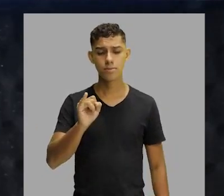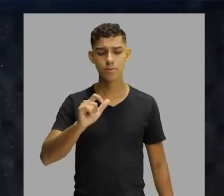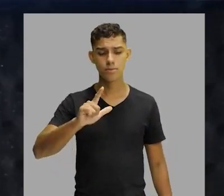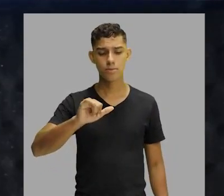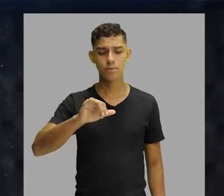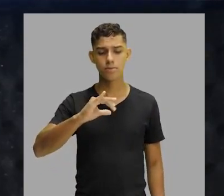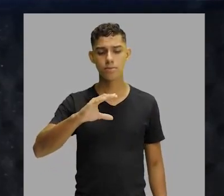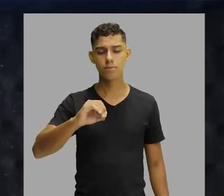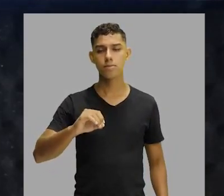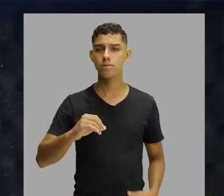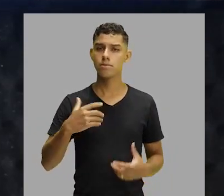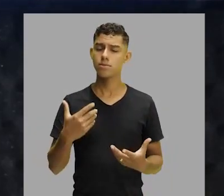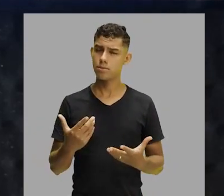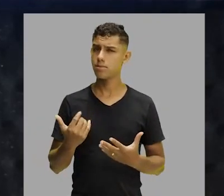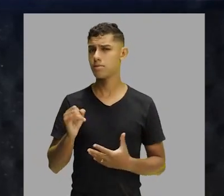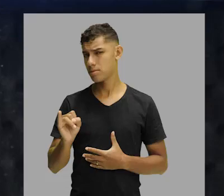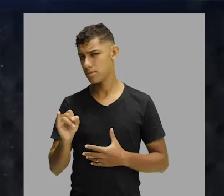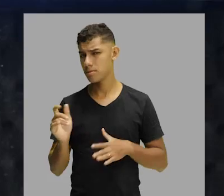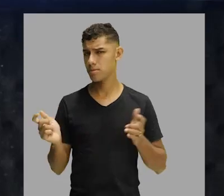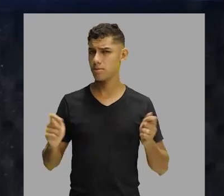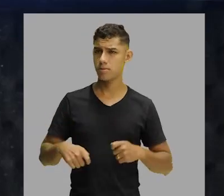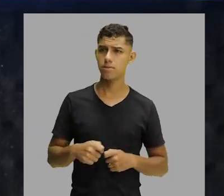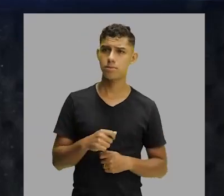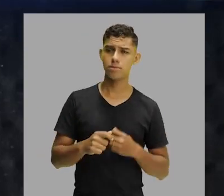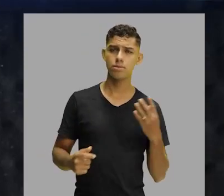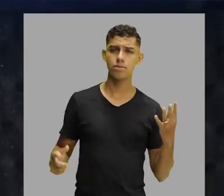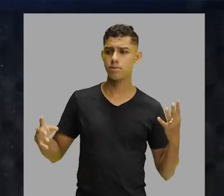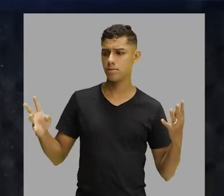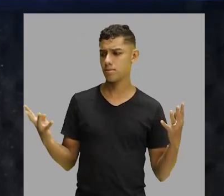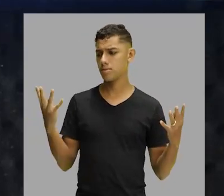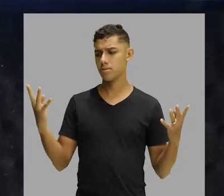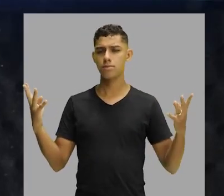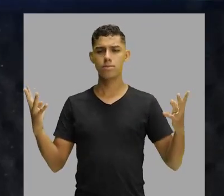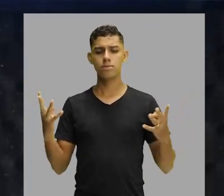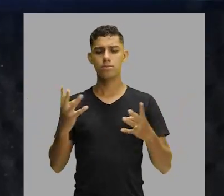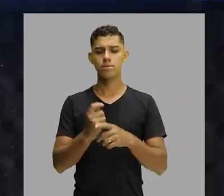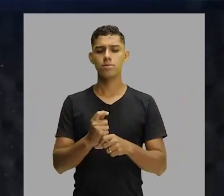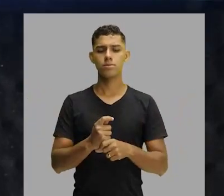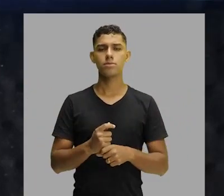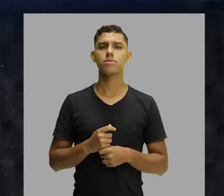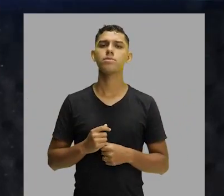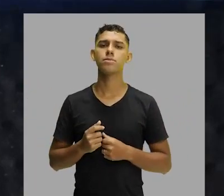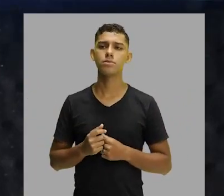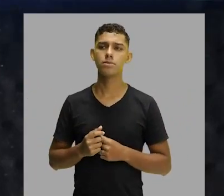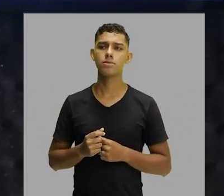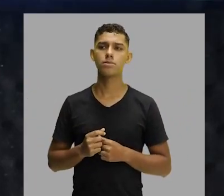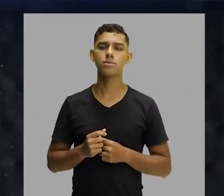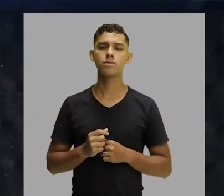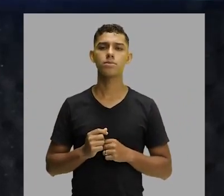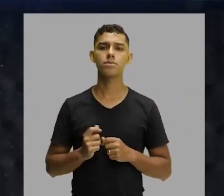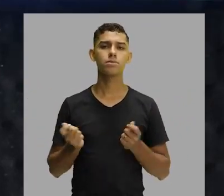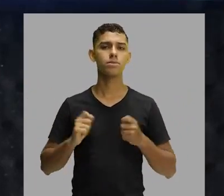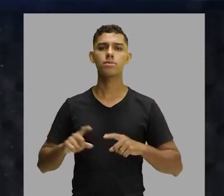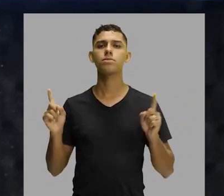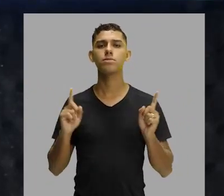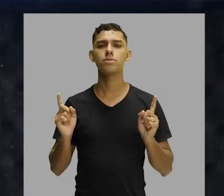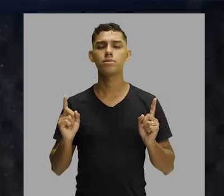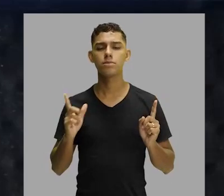Se eu pego o silício que tem 4 e misturo com outro silício que tem 4, aí eu não vou